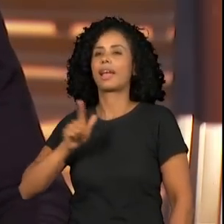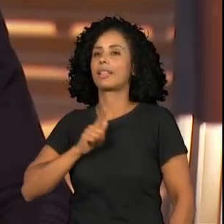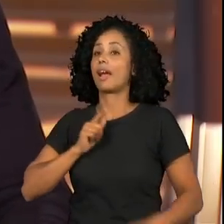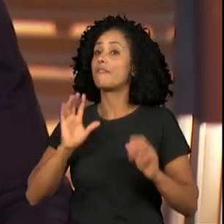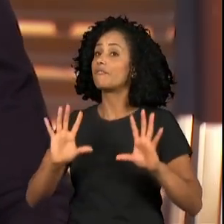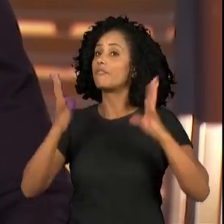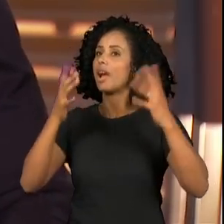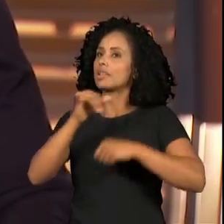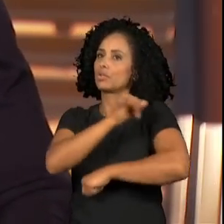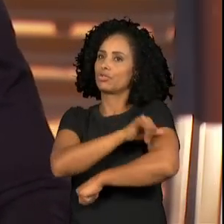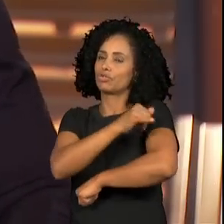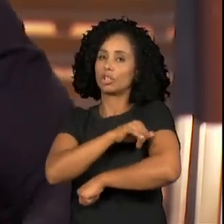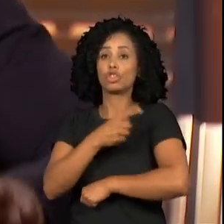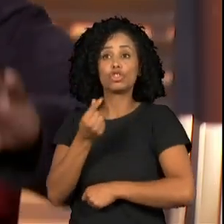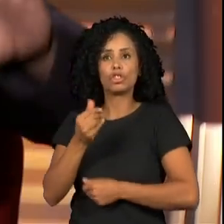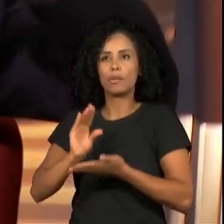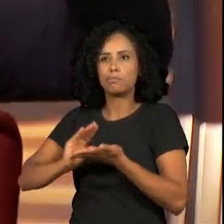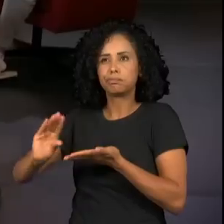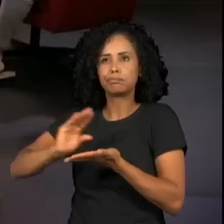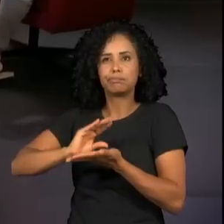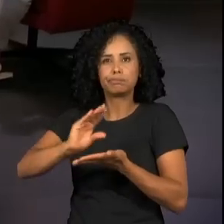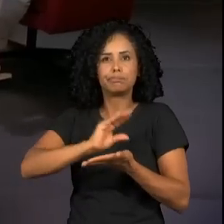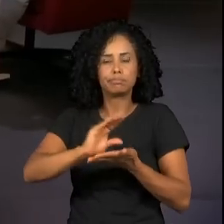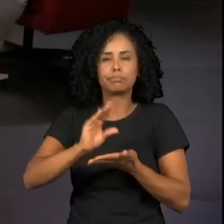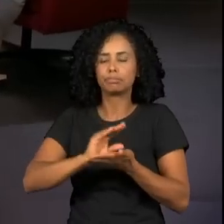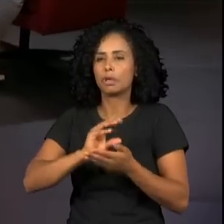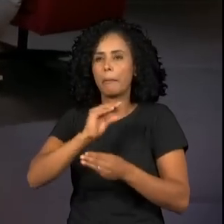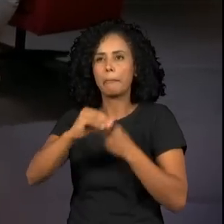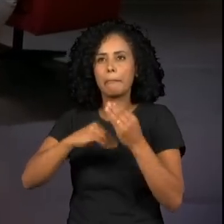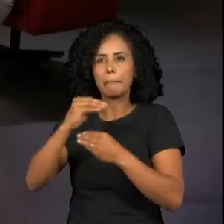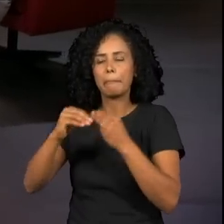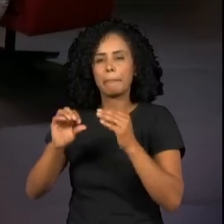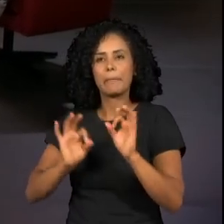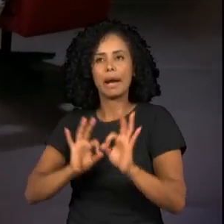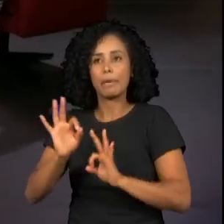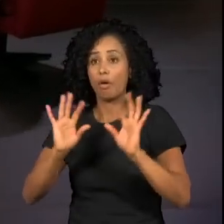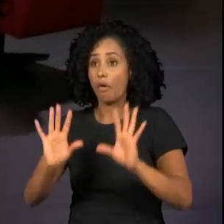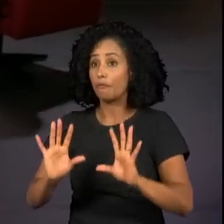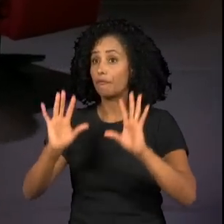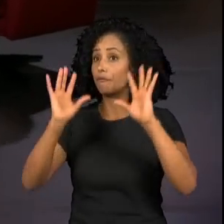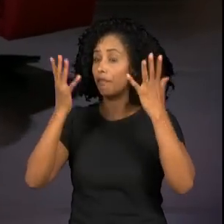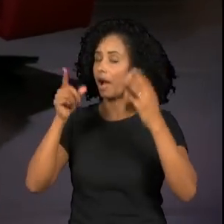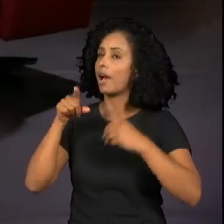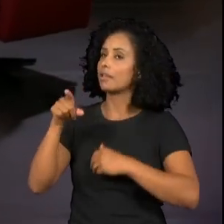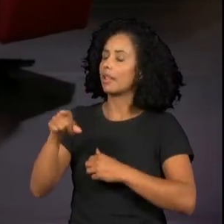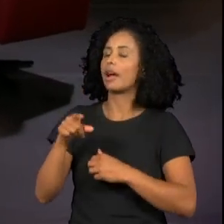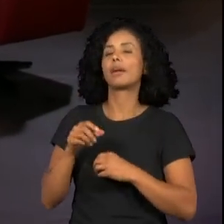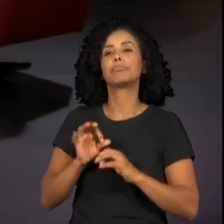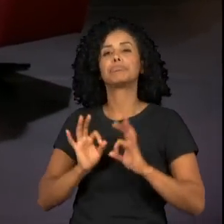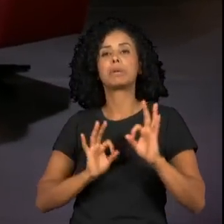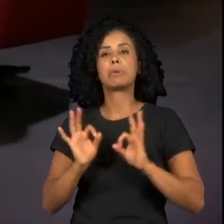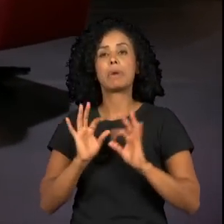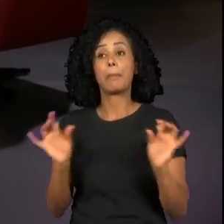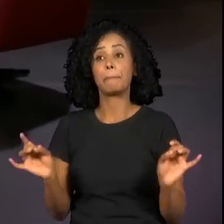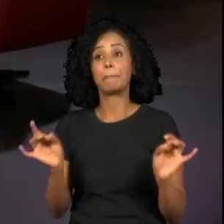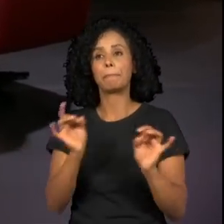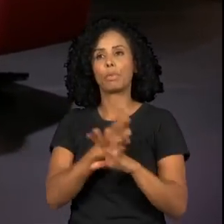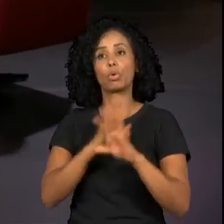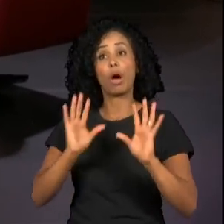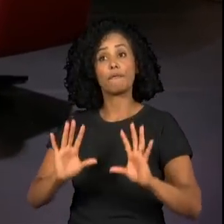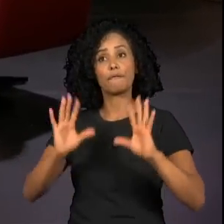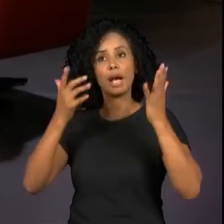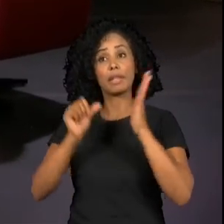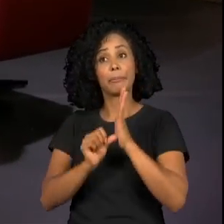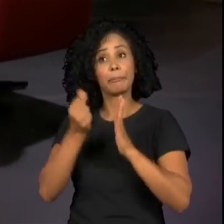com dinheiro público, era feito na praia de Copacabana, em Botafogo, Ipanema. Celso fez uma articulação e conseguiu trazer essa festividade pela